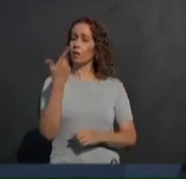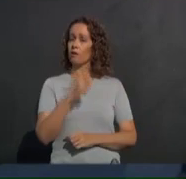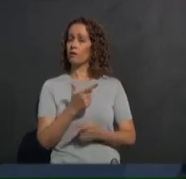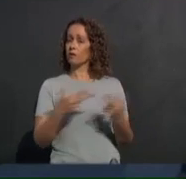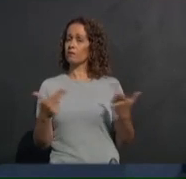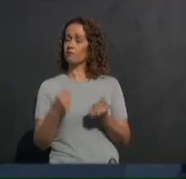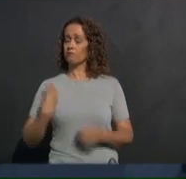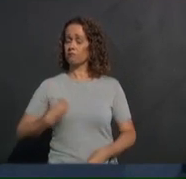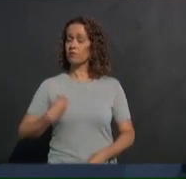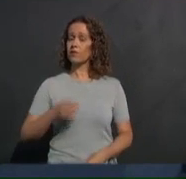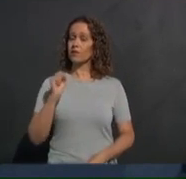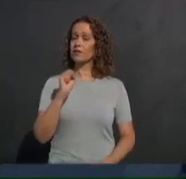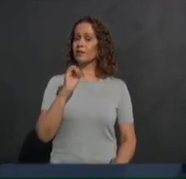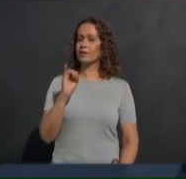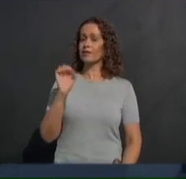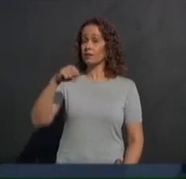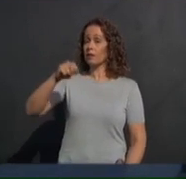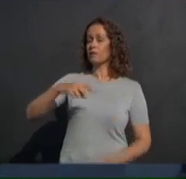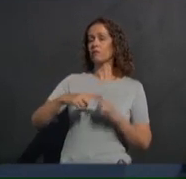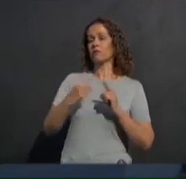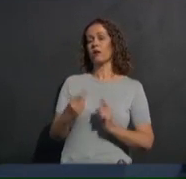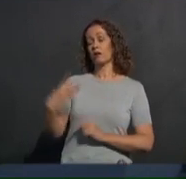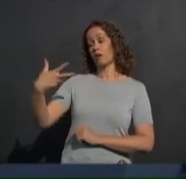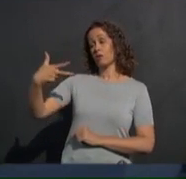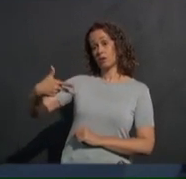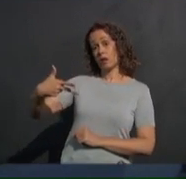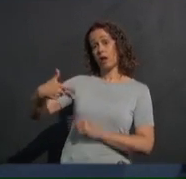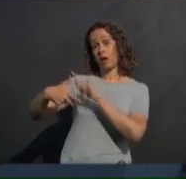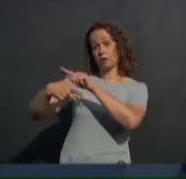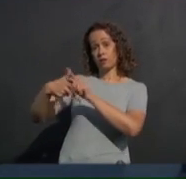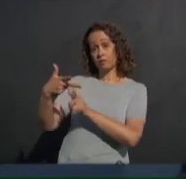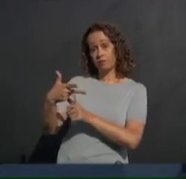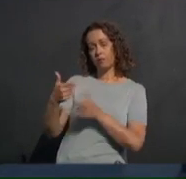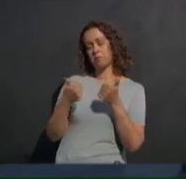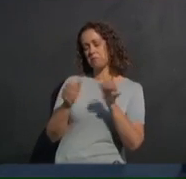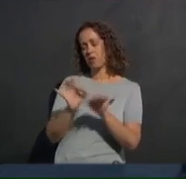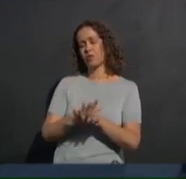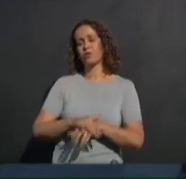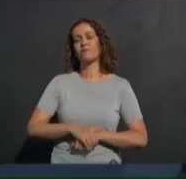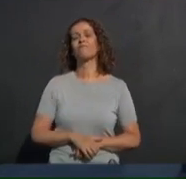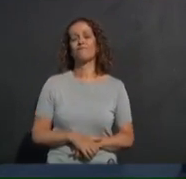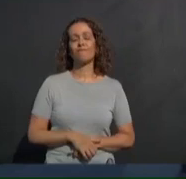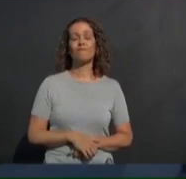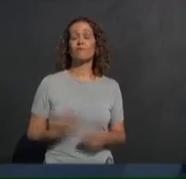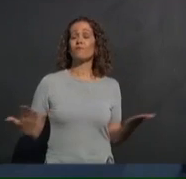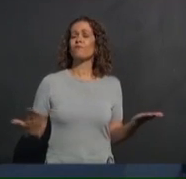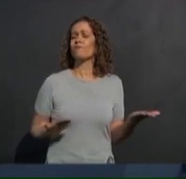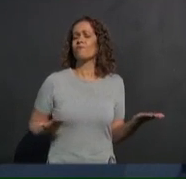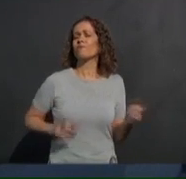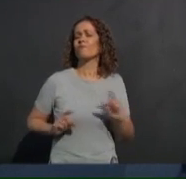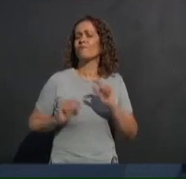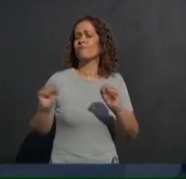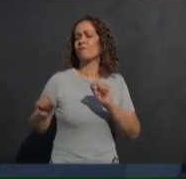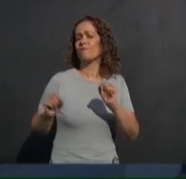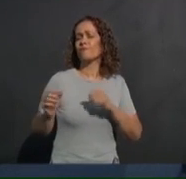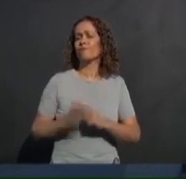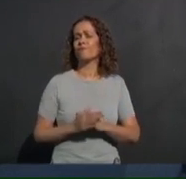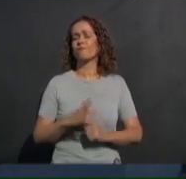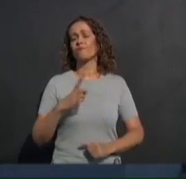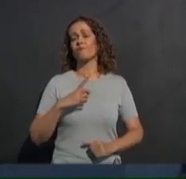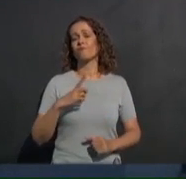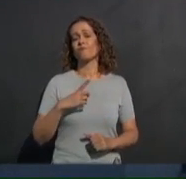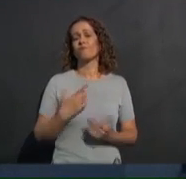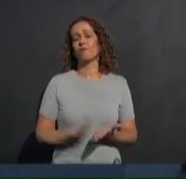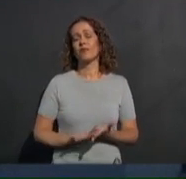três, você se sustenta. O que, que a gente tem hoje? Deixa eu até ler aqui para não errar. Tem um monte de gente hoje tentando se equilibrar num pé